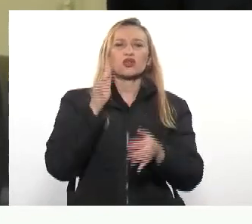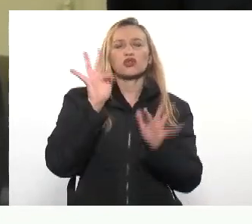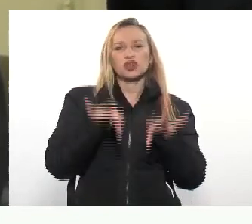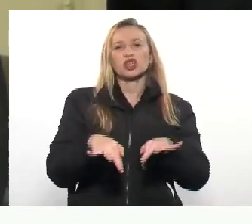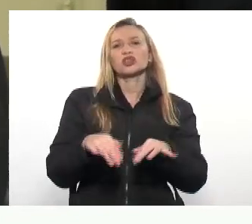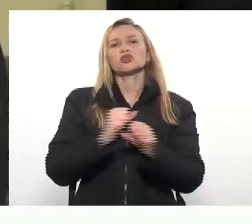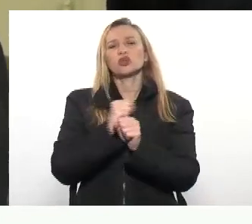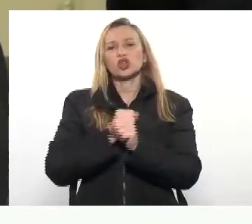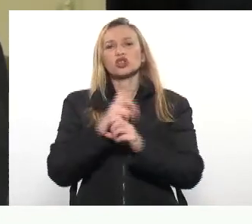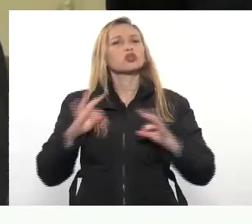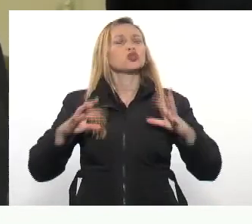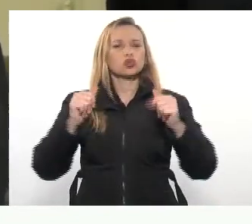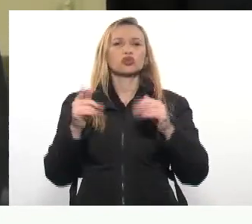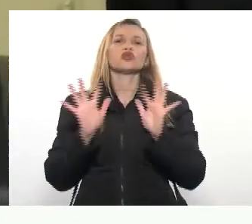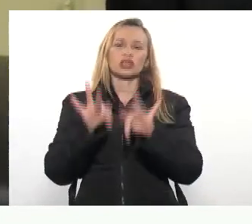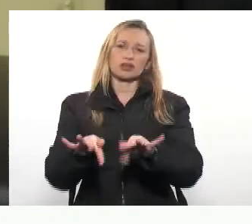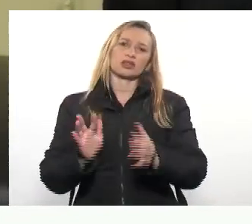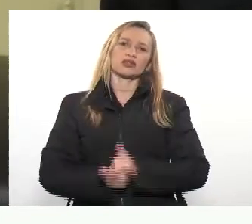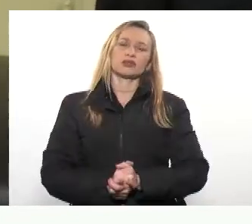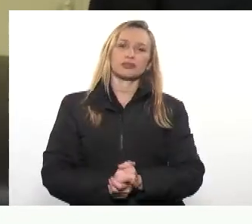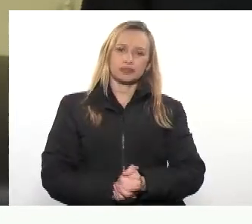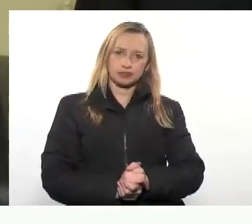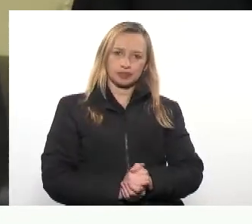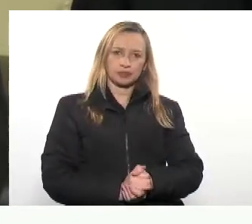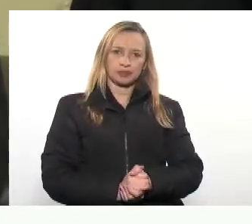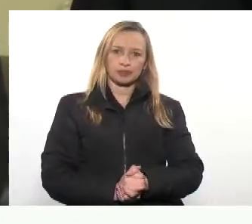ano já estejamos com tudo concluído.